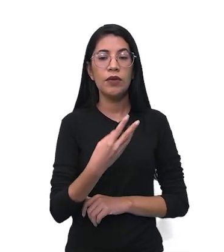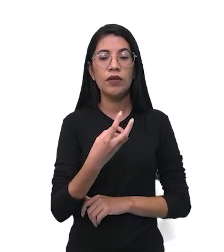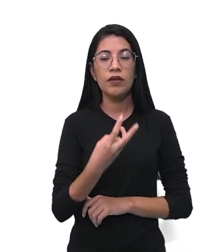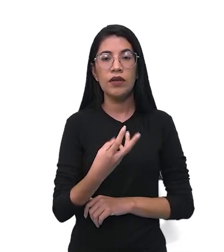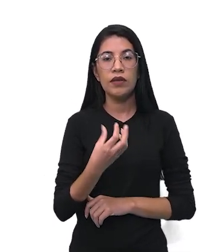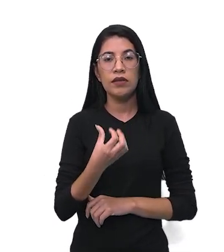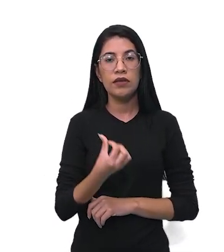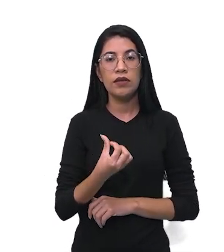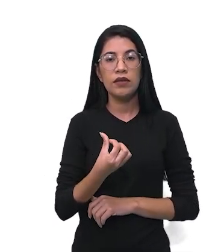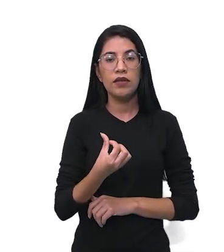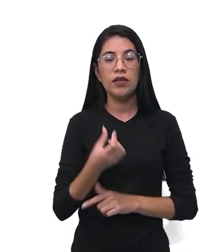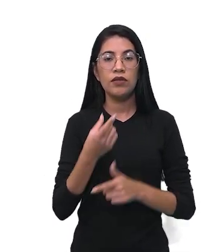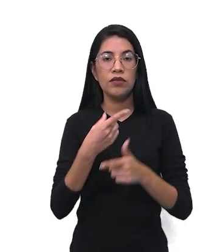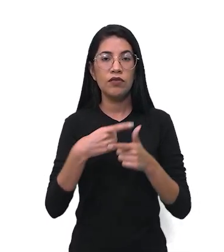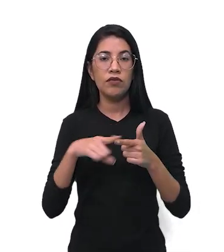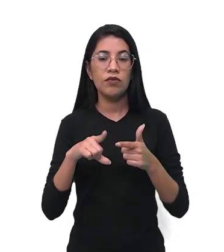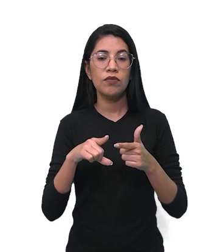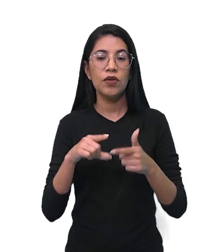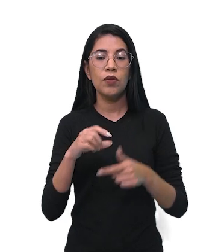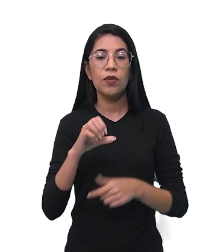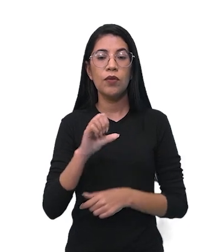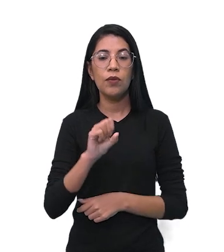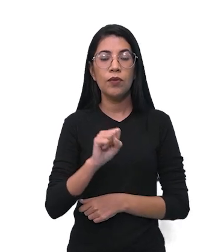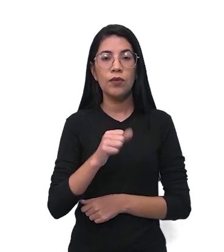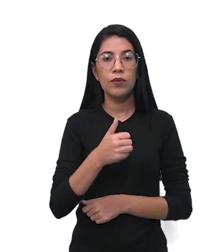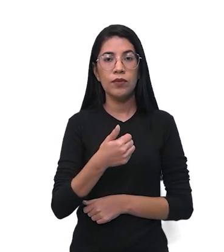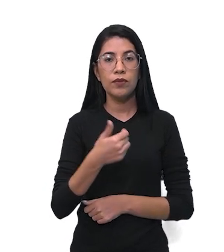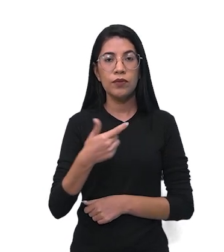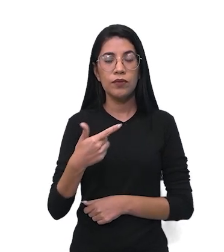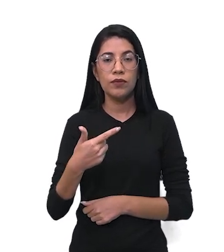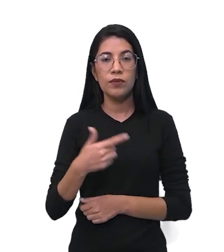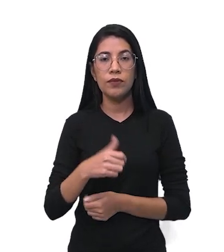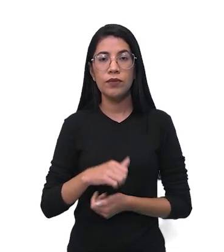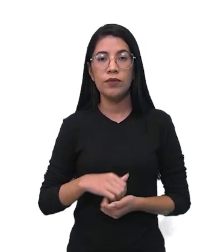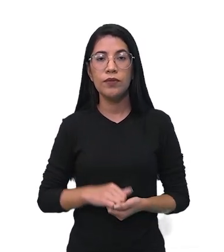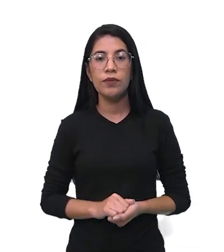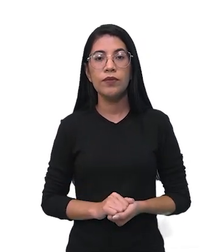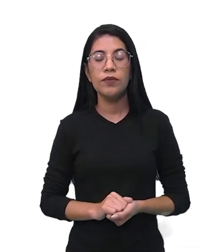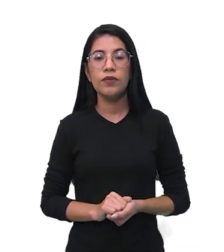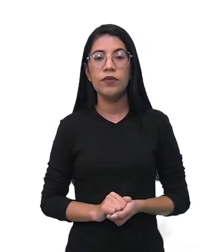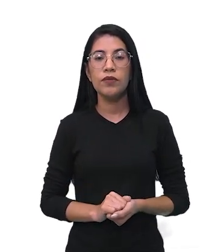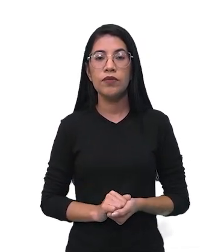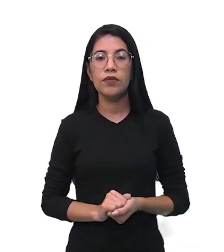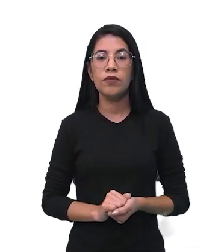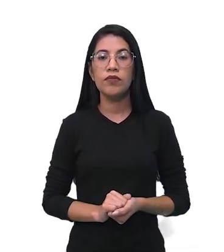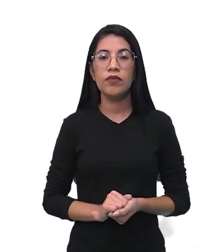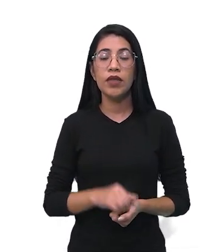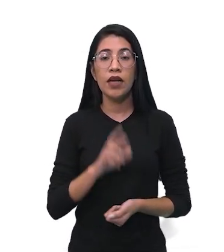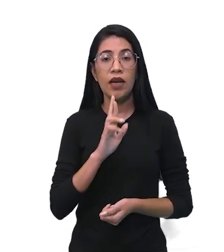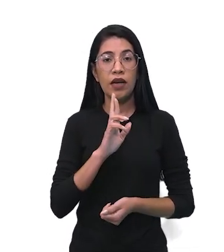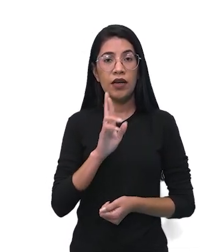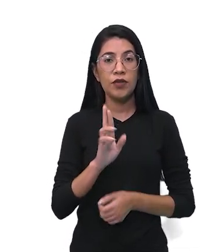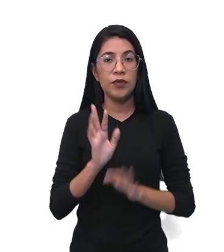2.436 dividido por 812. O resultado dessa divisão aí, ó,